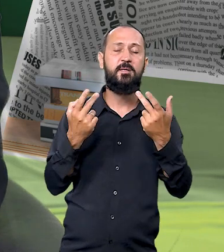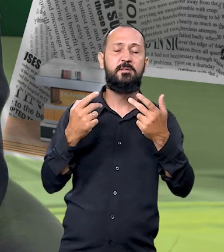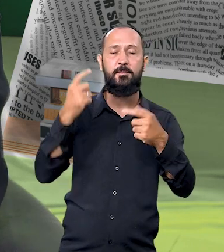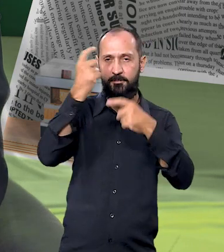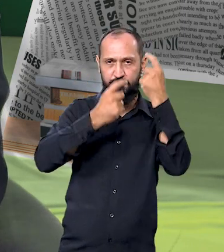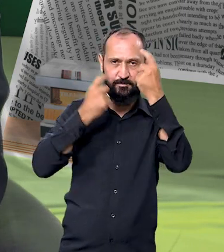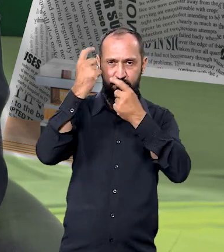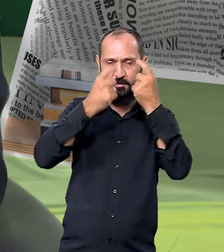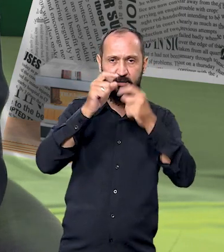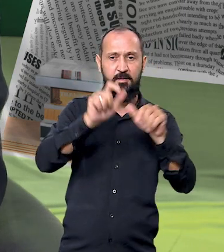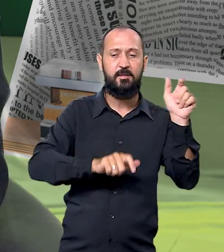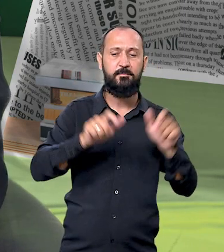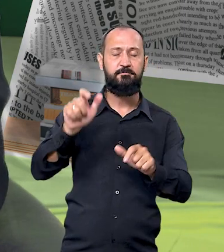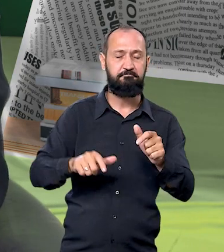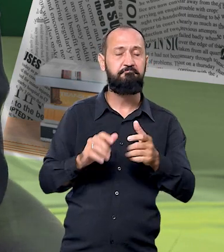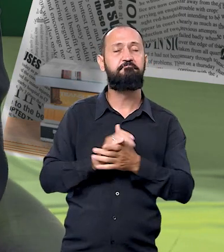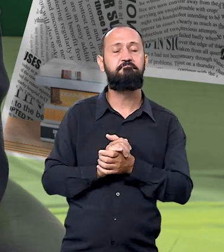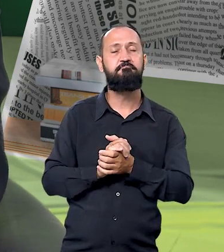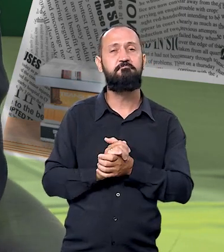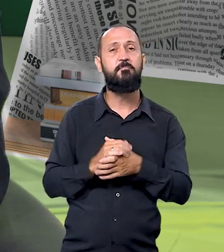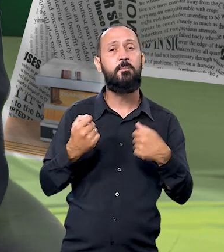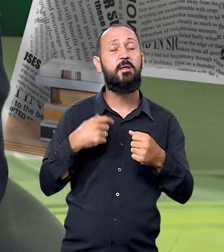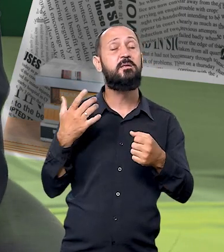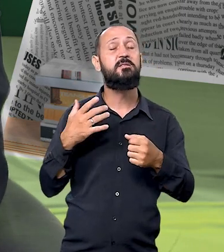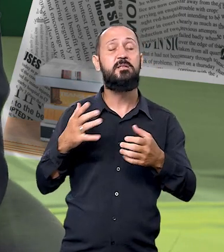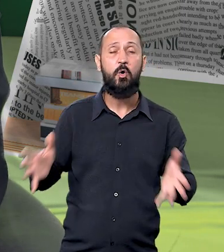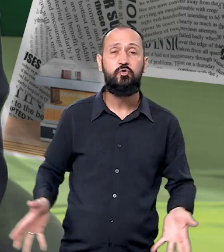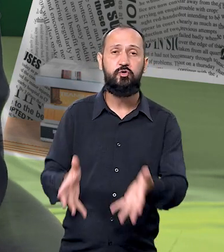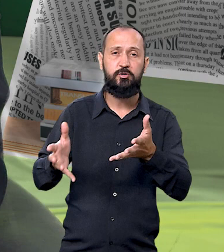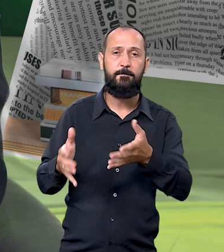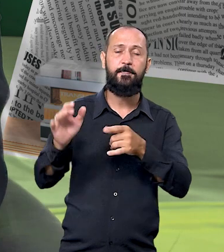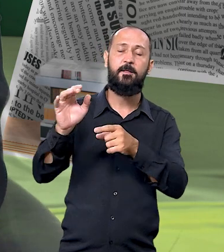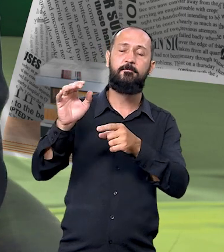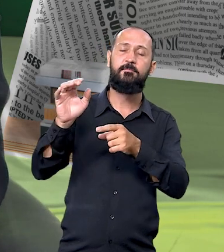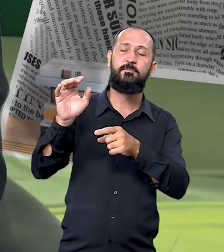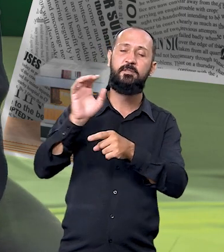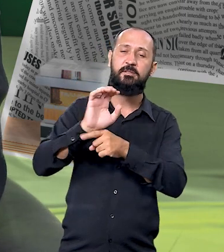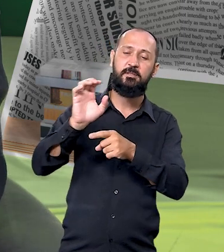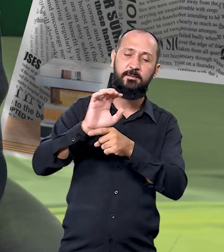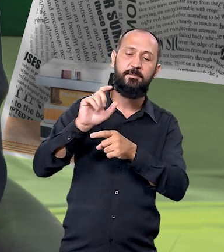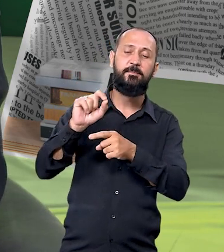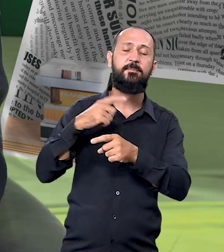empresa preocupada com a construção do ser humano. Então, isso deve ser o principal estímulo para uma empresa